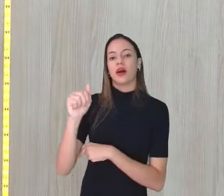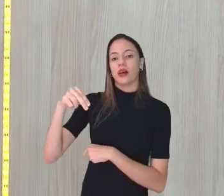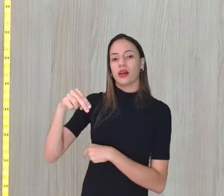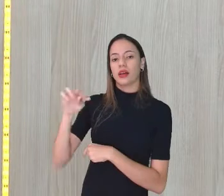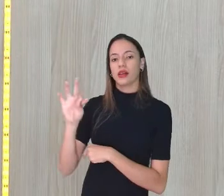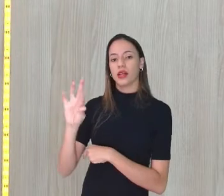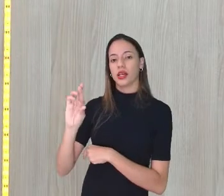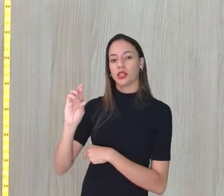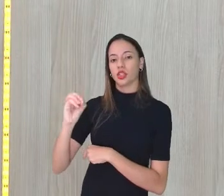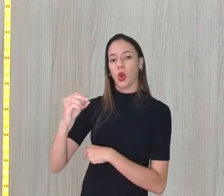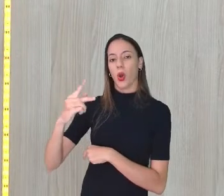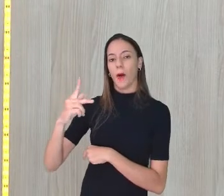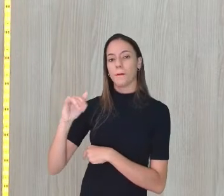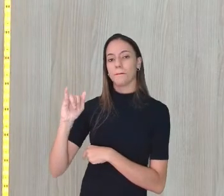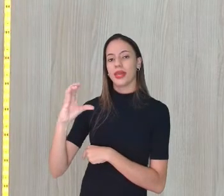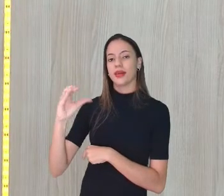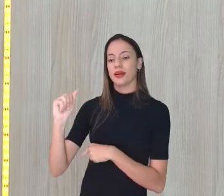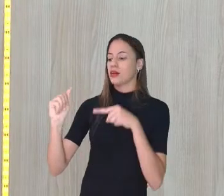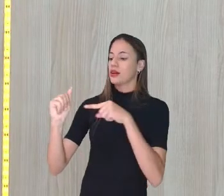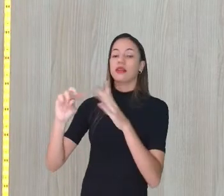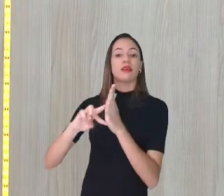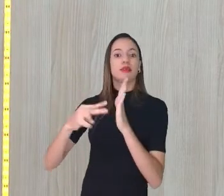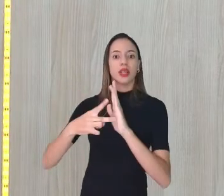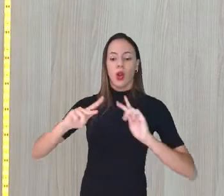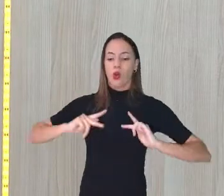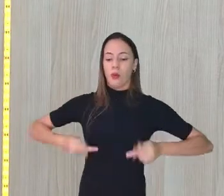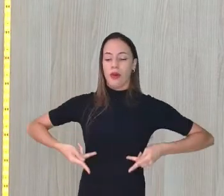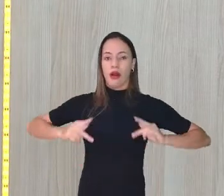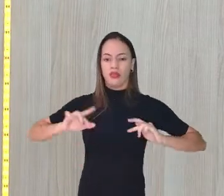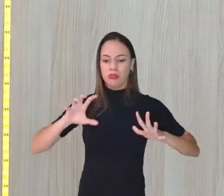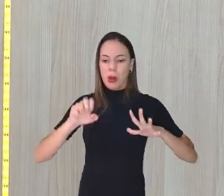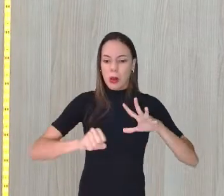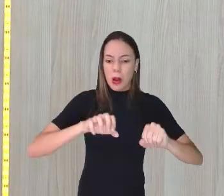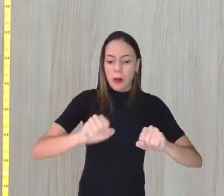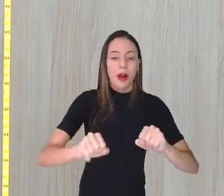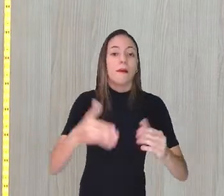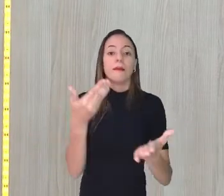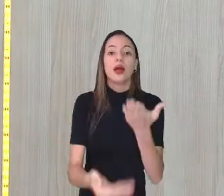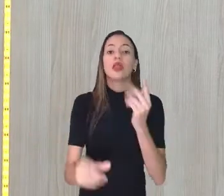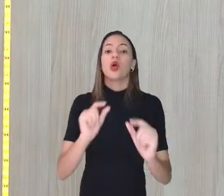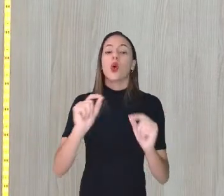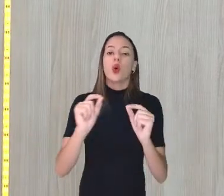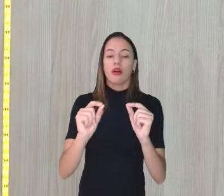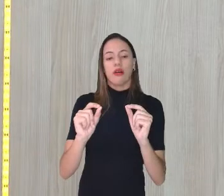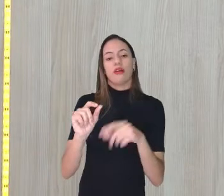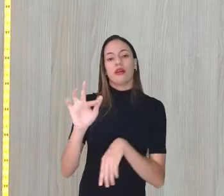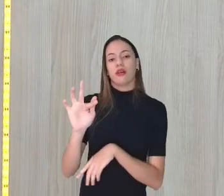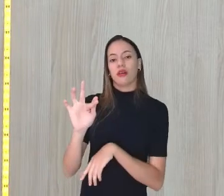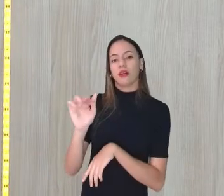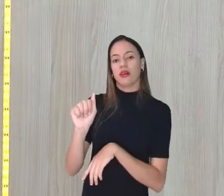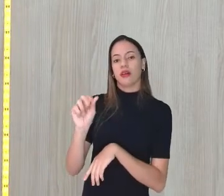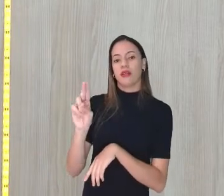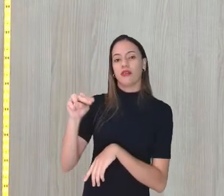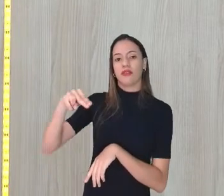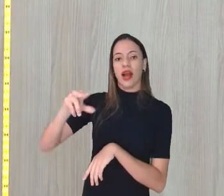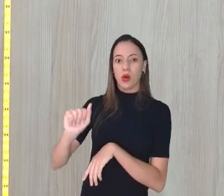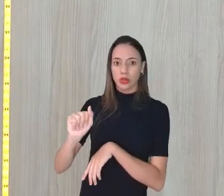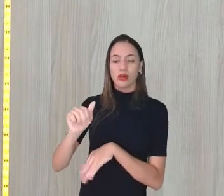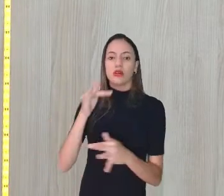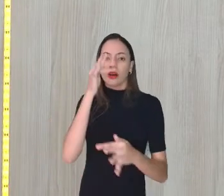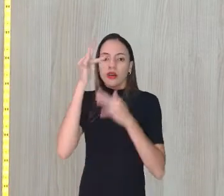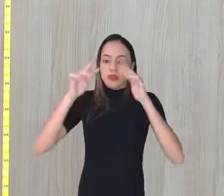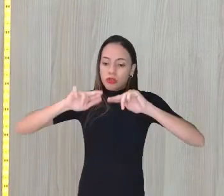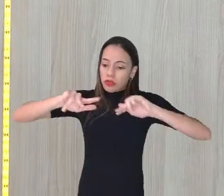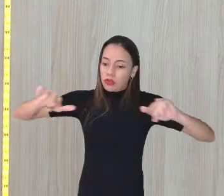pode perder a fauna, né, que só tem naquele lugar, é endêmica, a gente pode perder a flora.